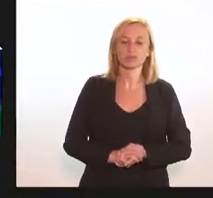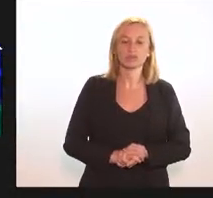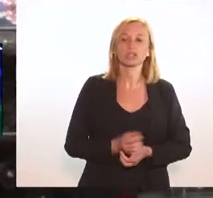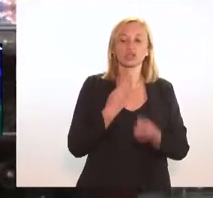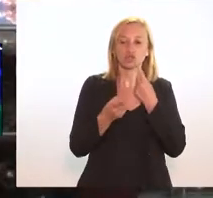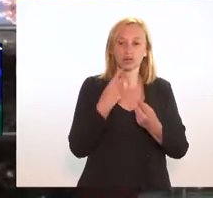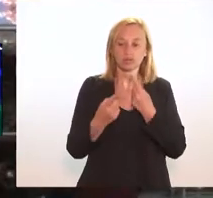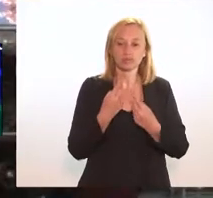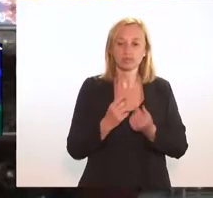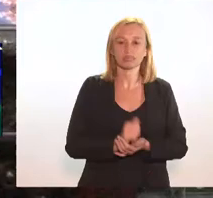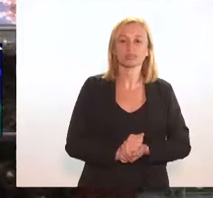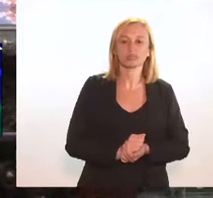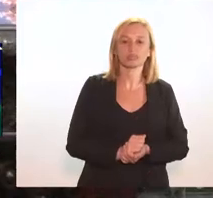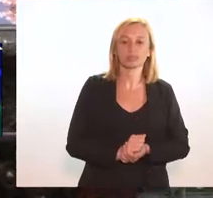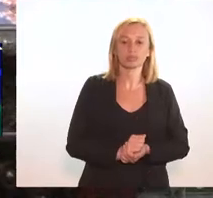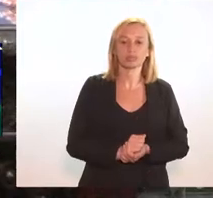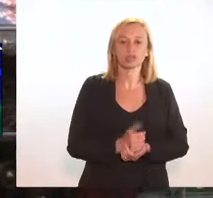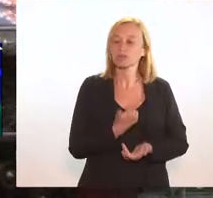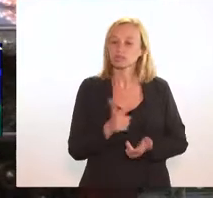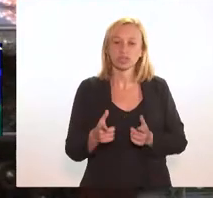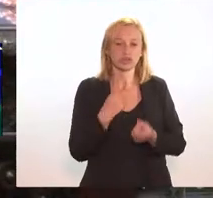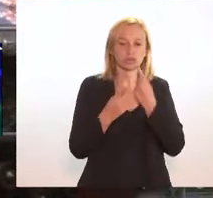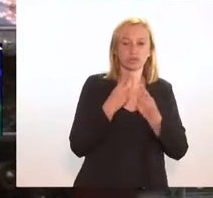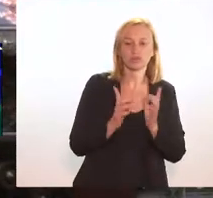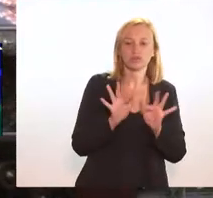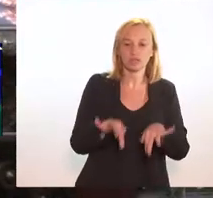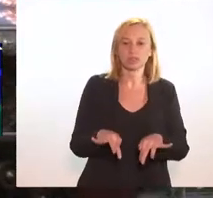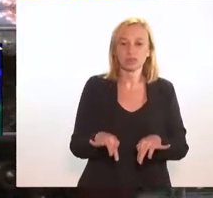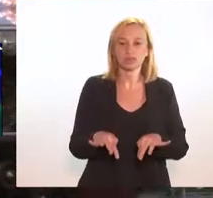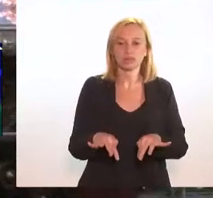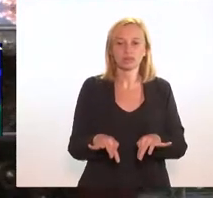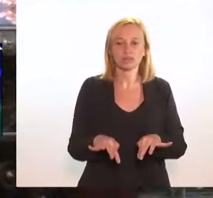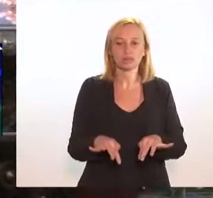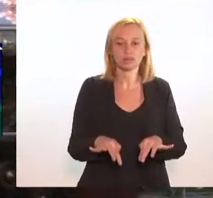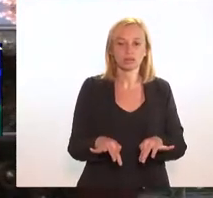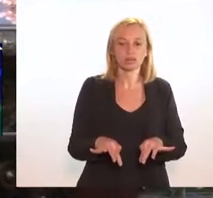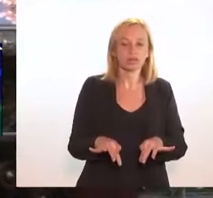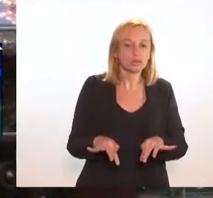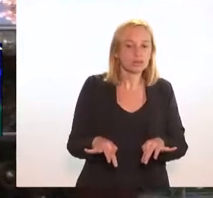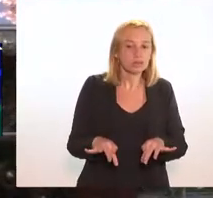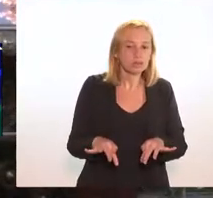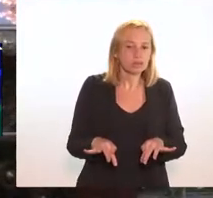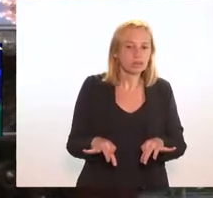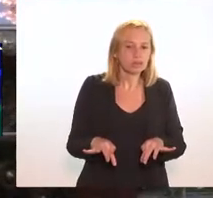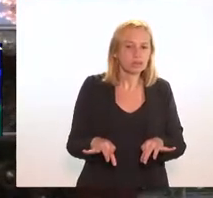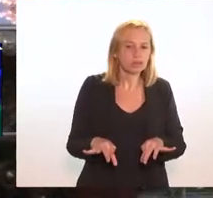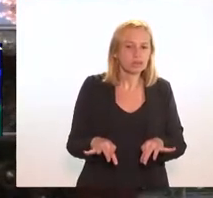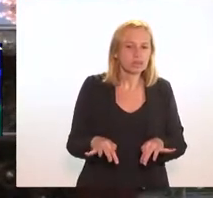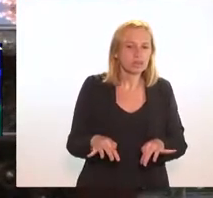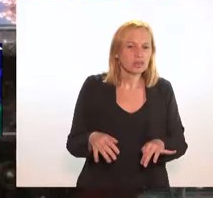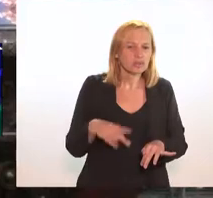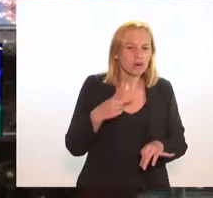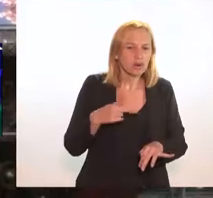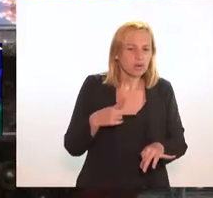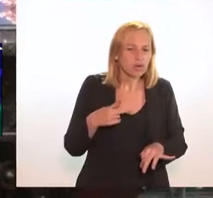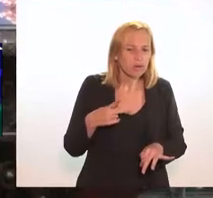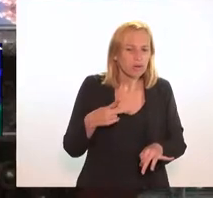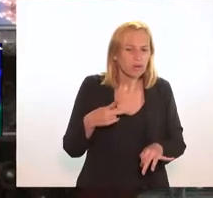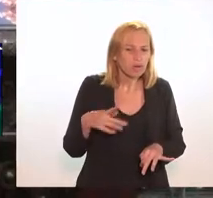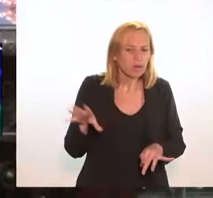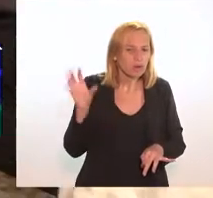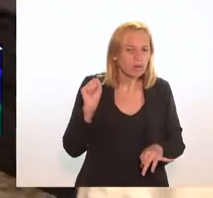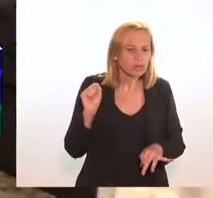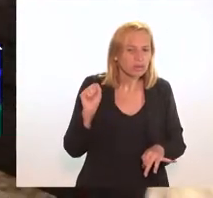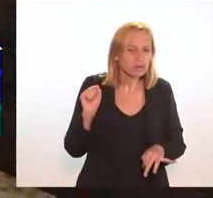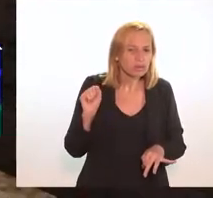pareceres emitidos em discussão. Não havendo quem queira discutir, encerra a discussão. Discutir, presidente. Alguém falando aí? Eu. Aqui,